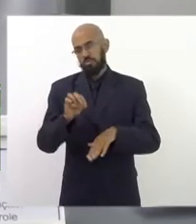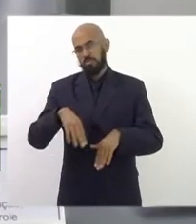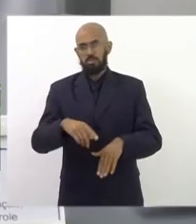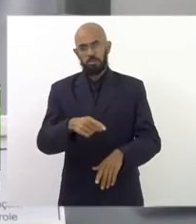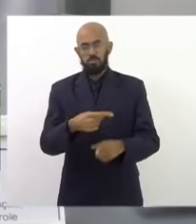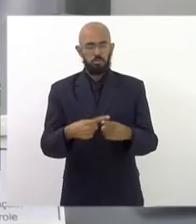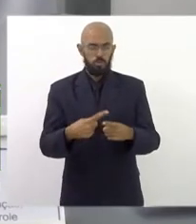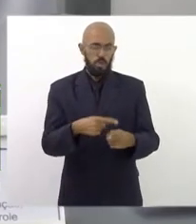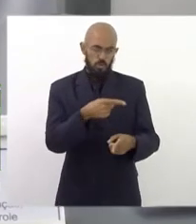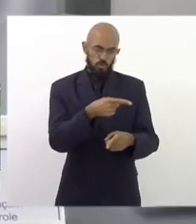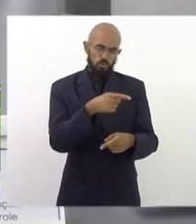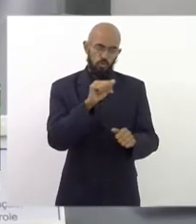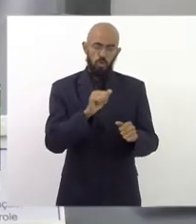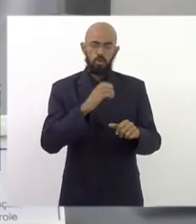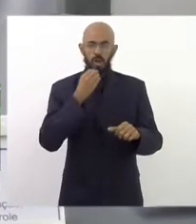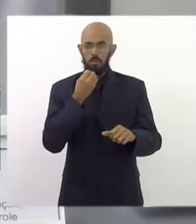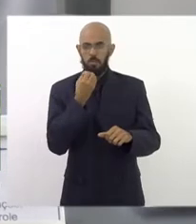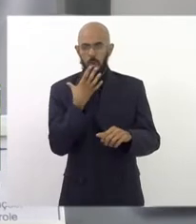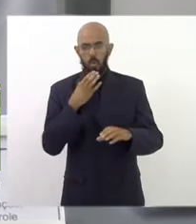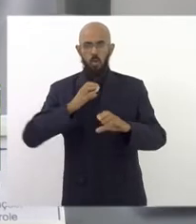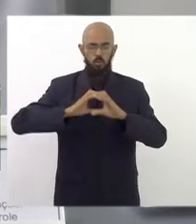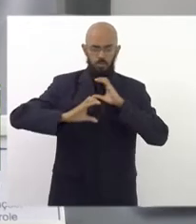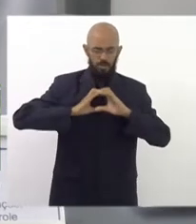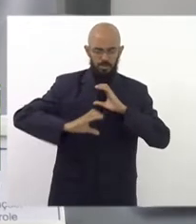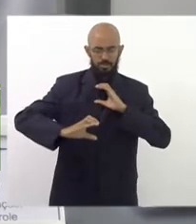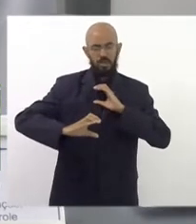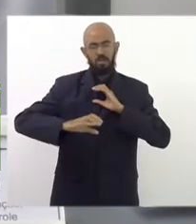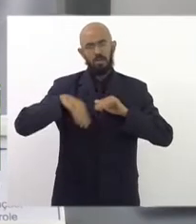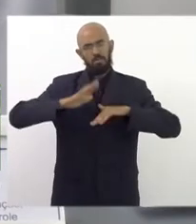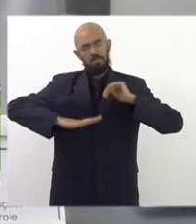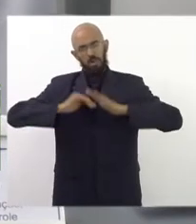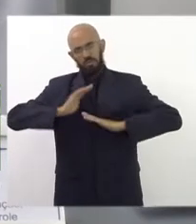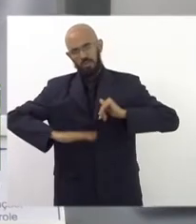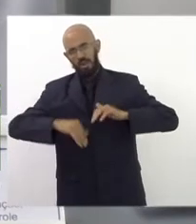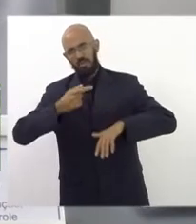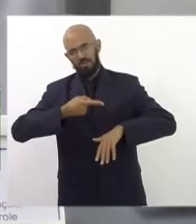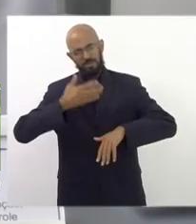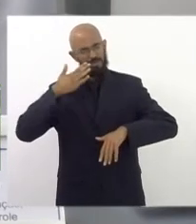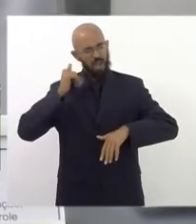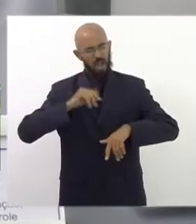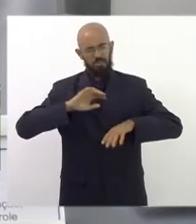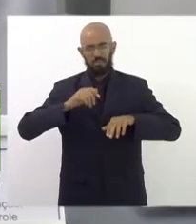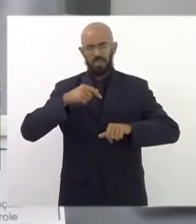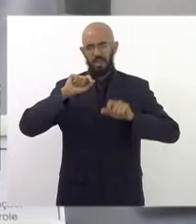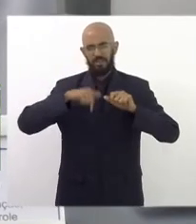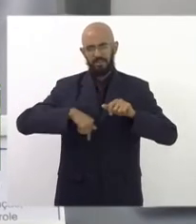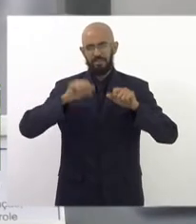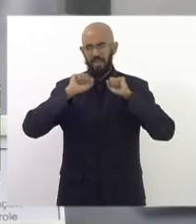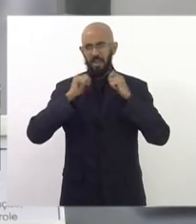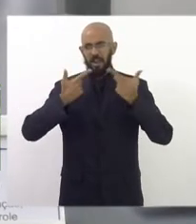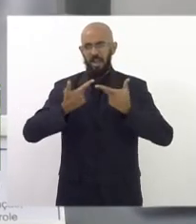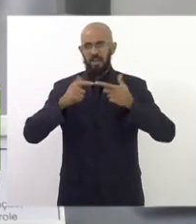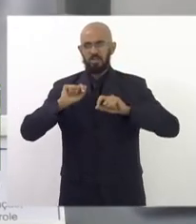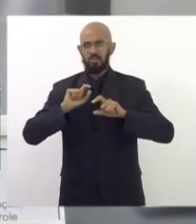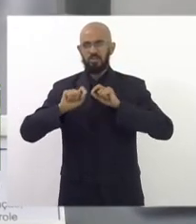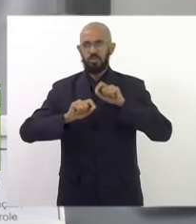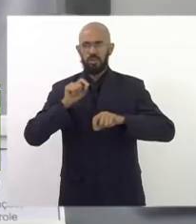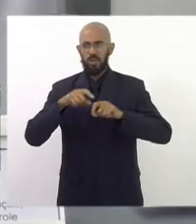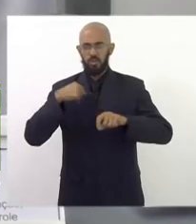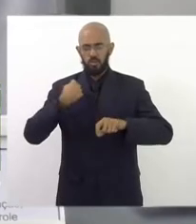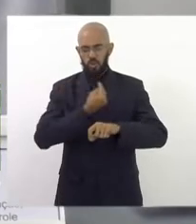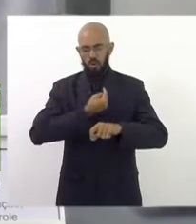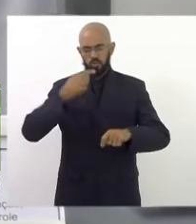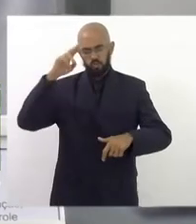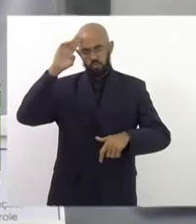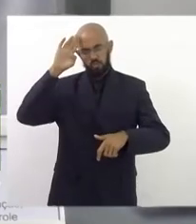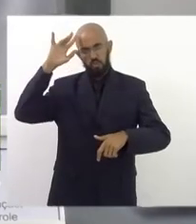também é um homem de bom diálogo, é um profissional do ramo, e sabe que aqui na Assembleia Legislativa é nosso sonho,